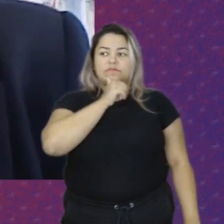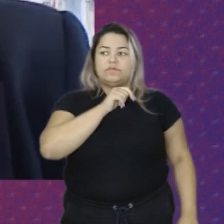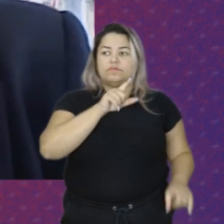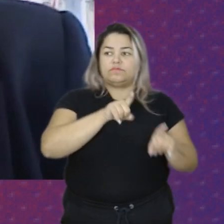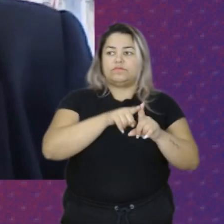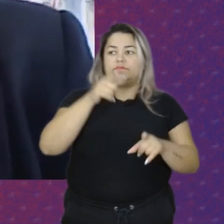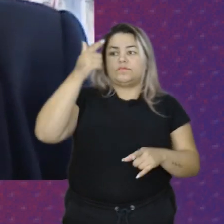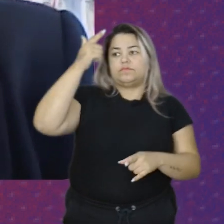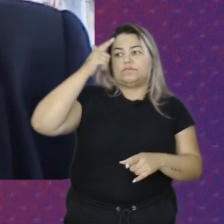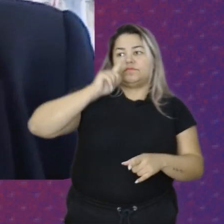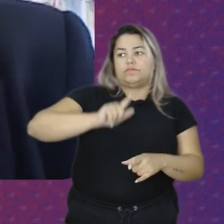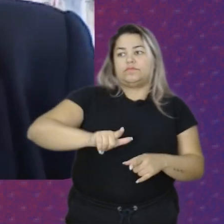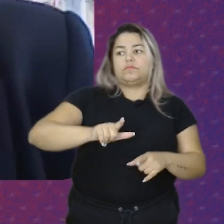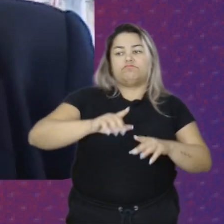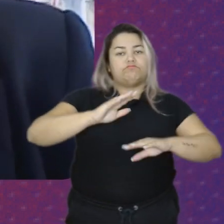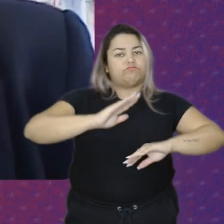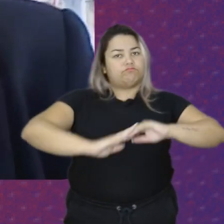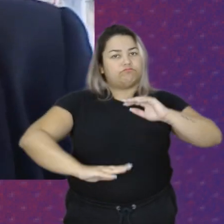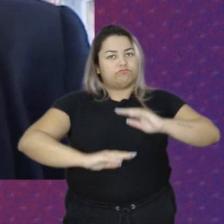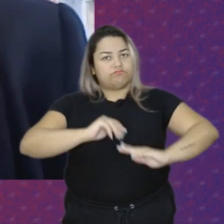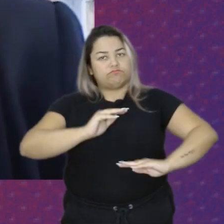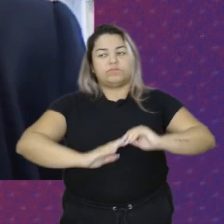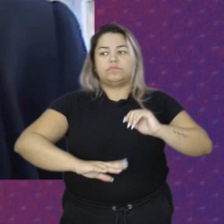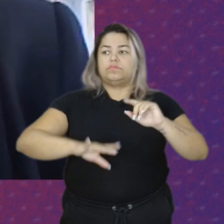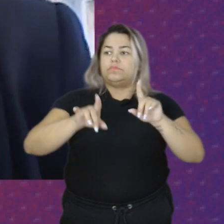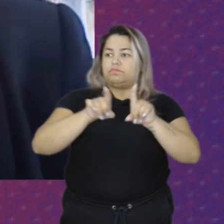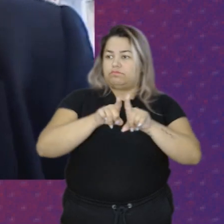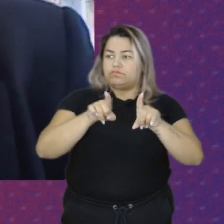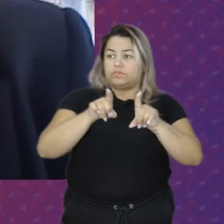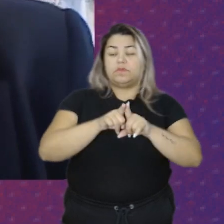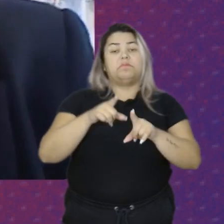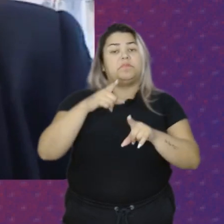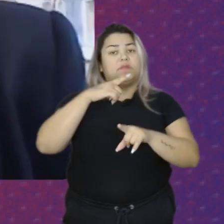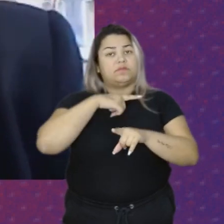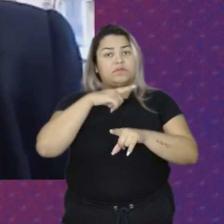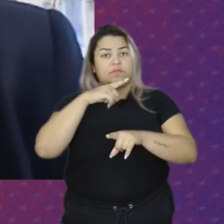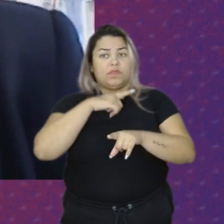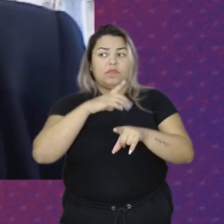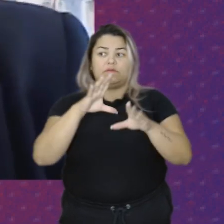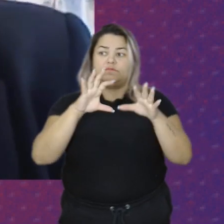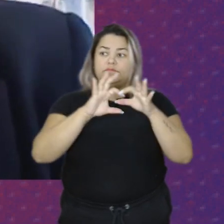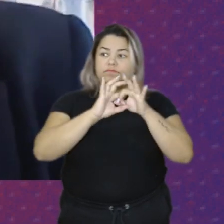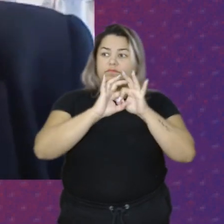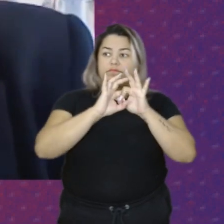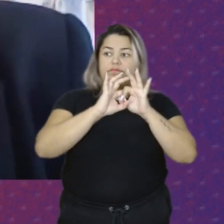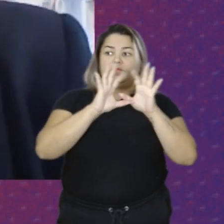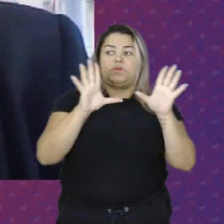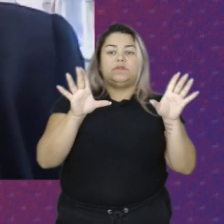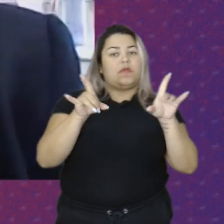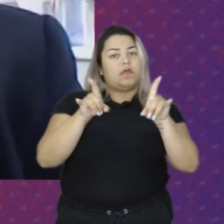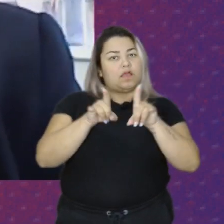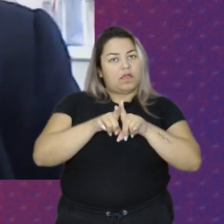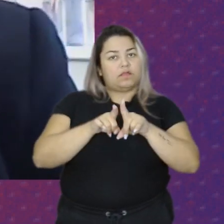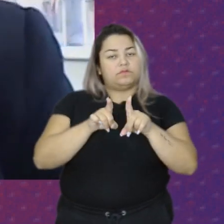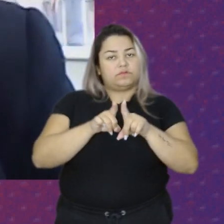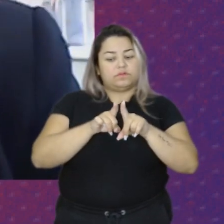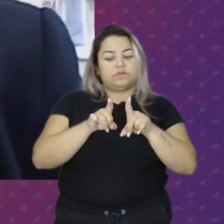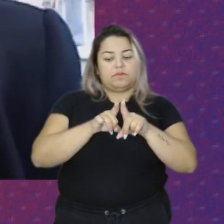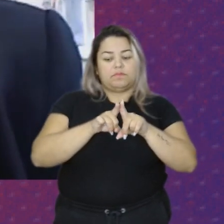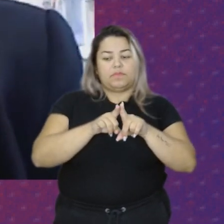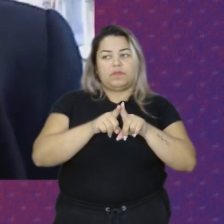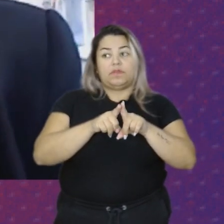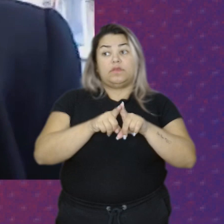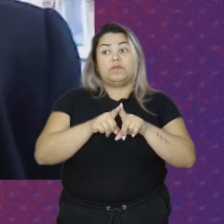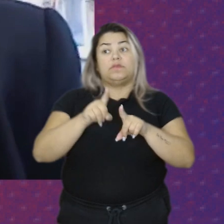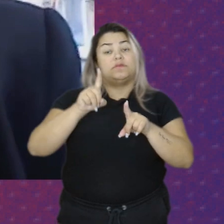nossa autonomia, para a gente também ter essa liberdade e também